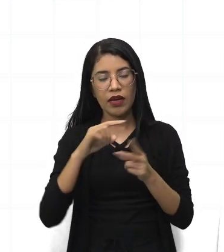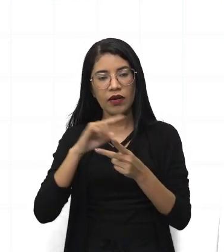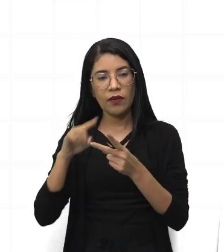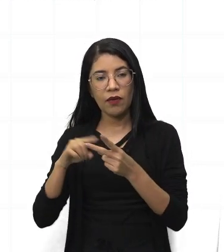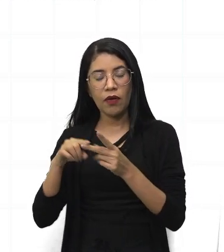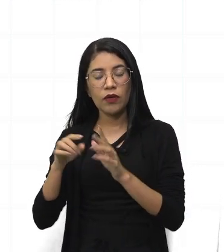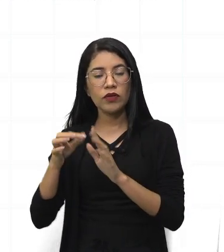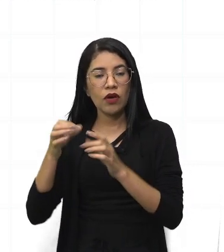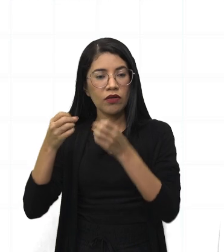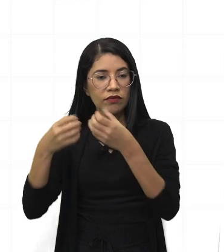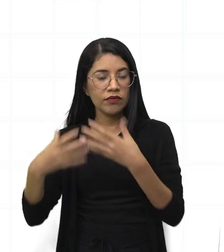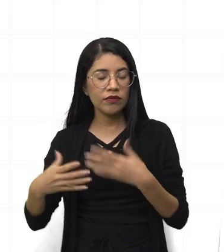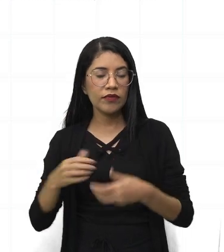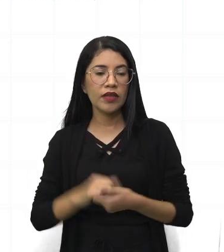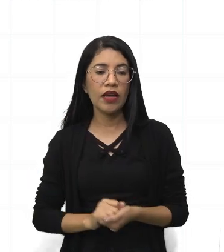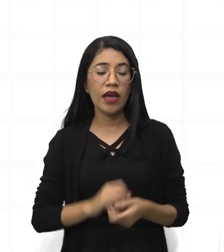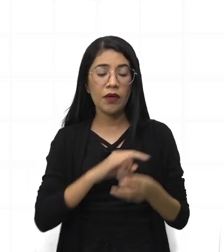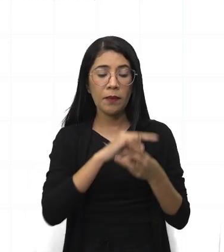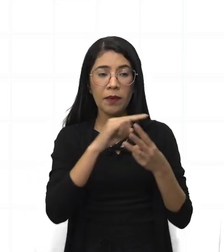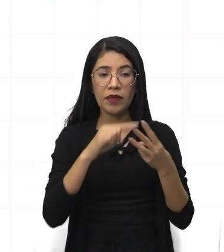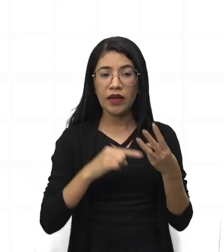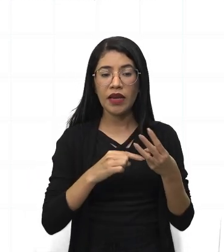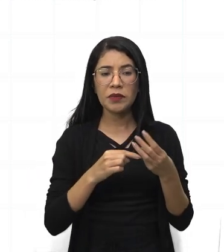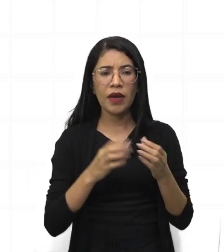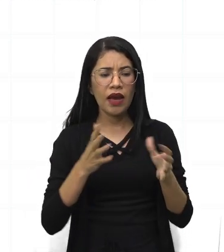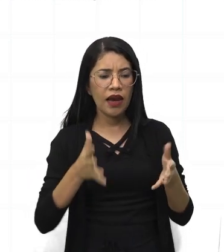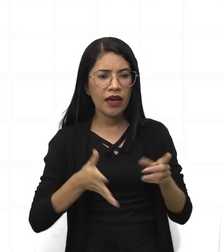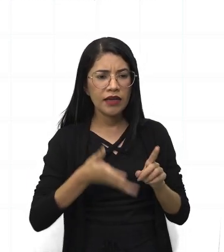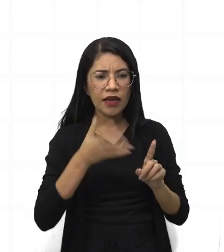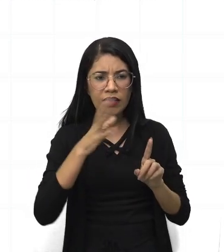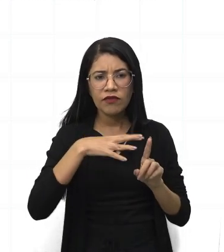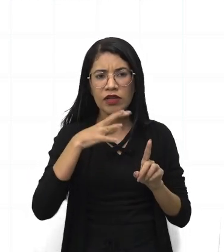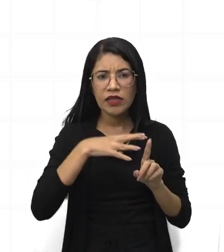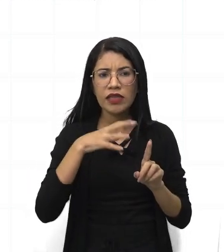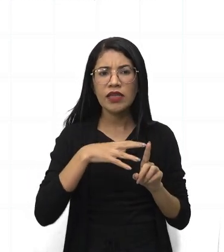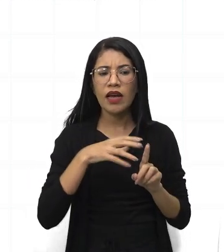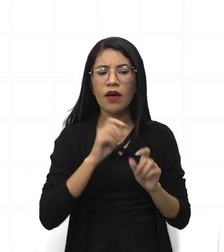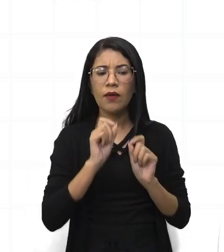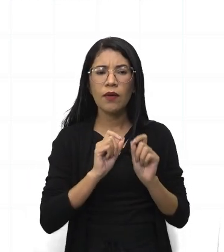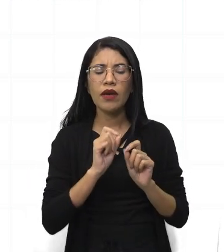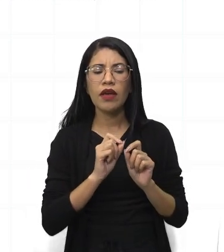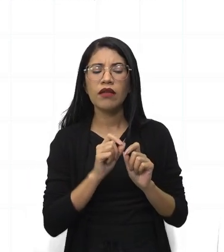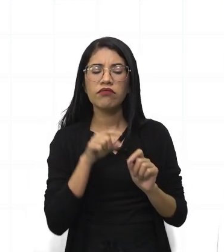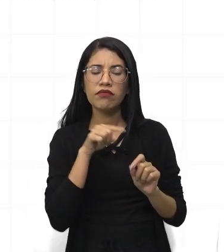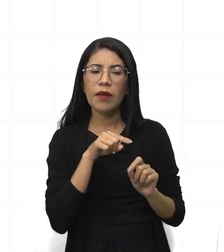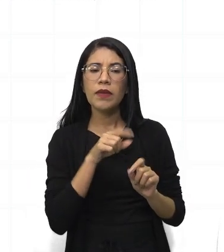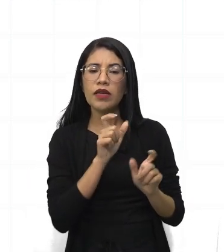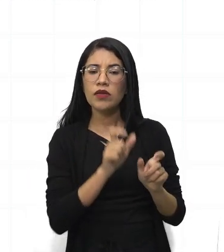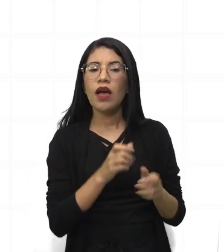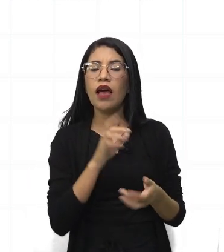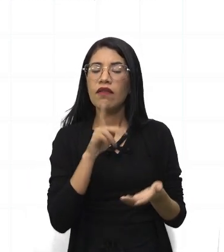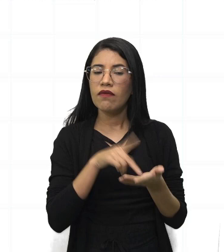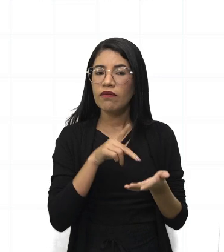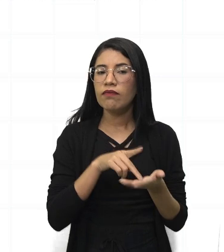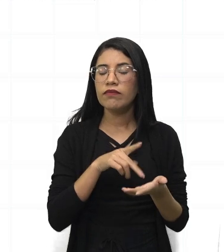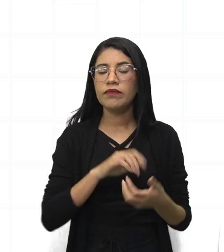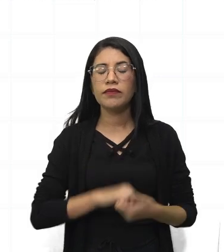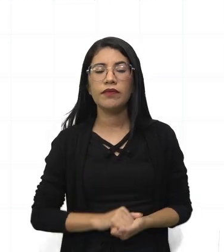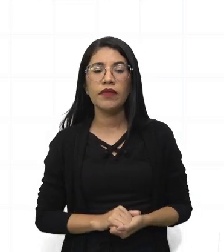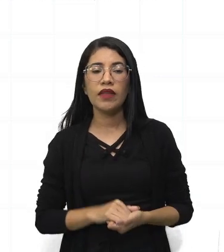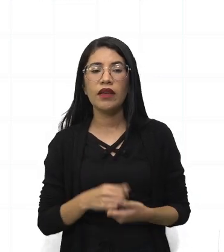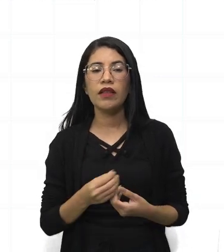né, fatores para convencer essa pessoa de que realmente o que eu estou falando é verdade e persuadir. Então vamos lá verificar o